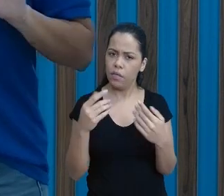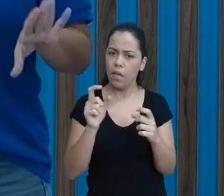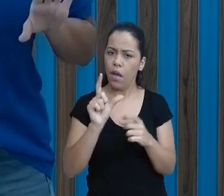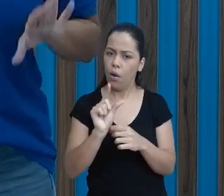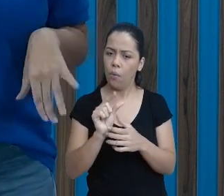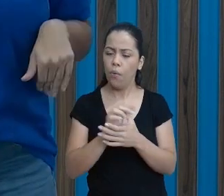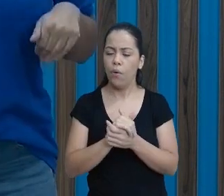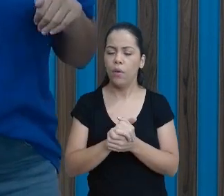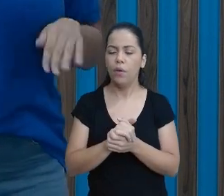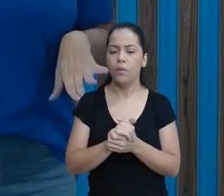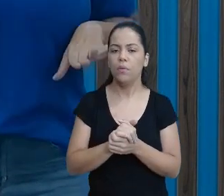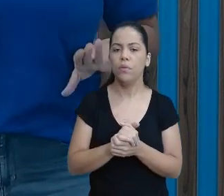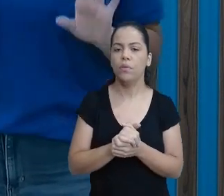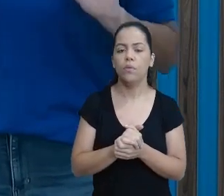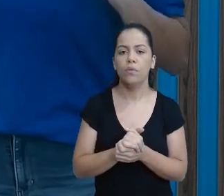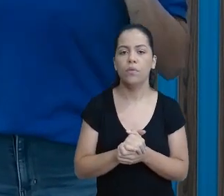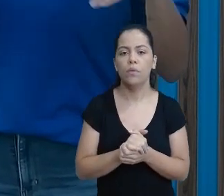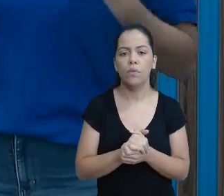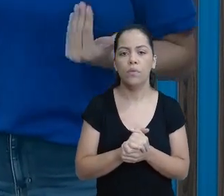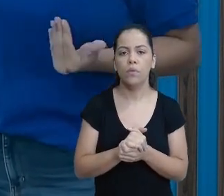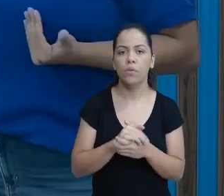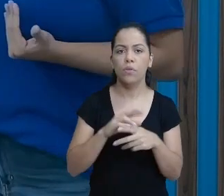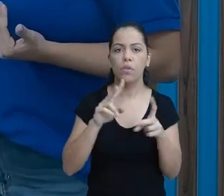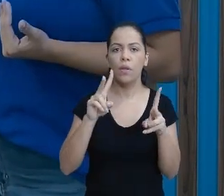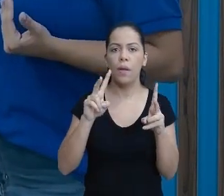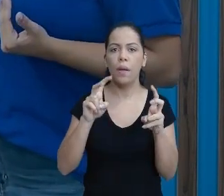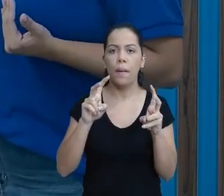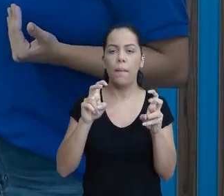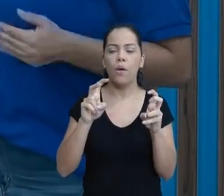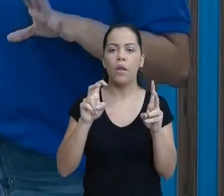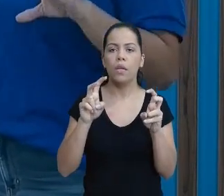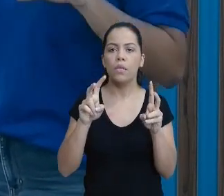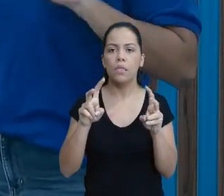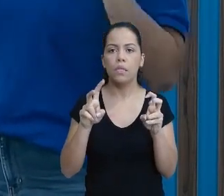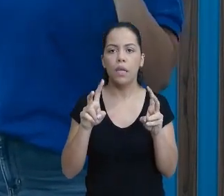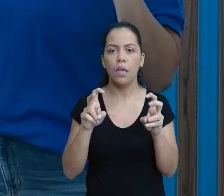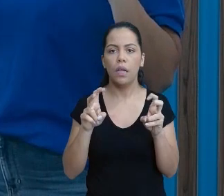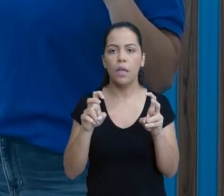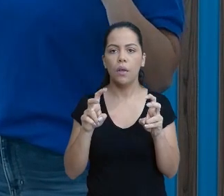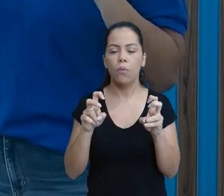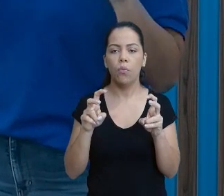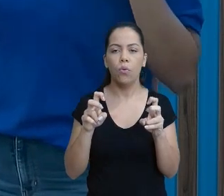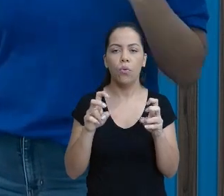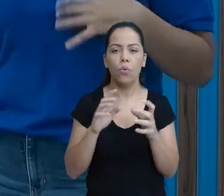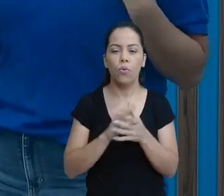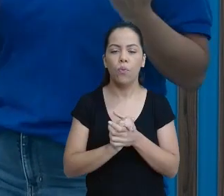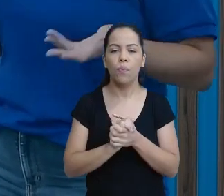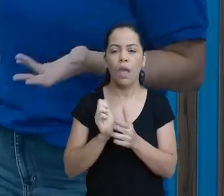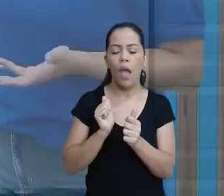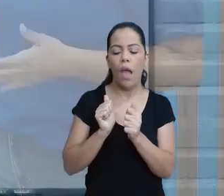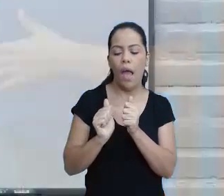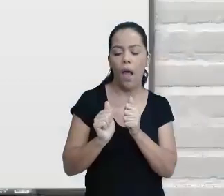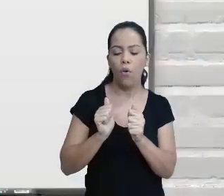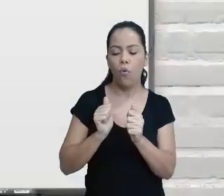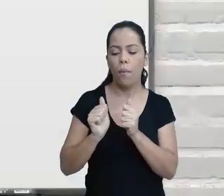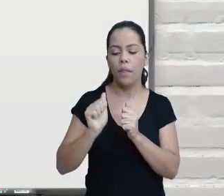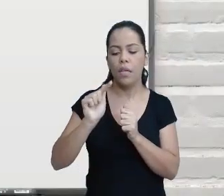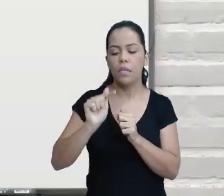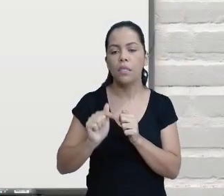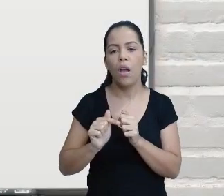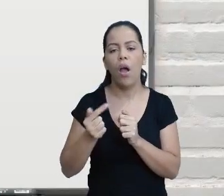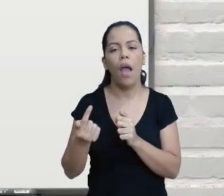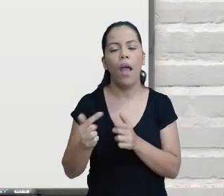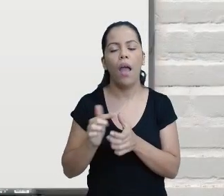o agrupamento textual do argumentar, que seria um agrupamento